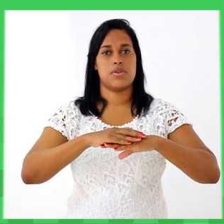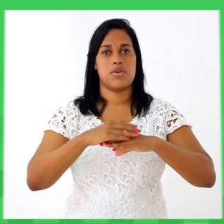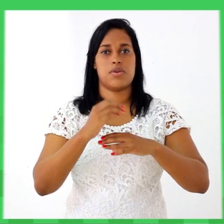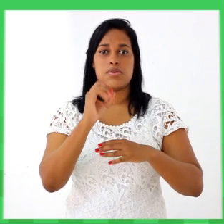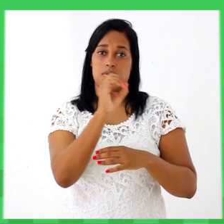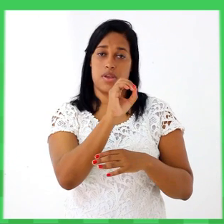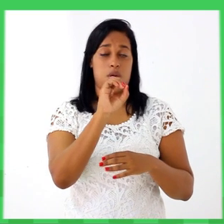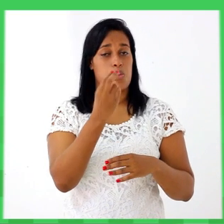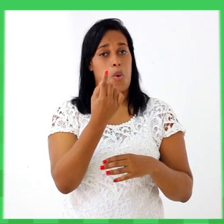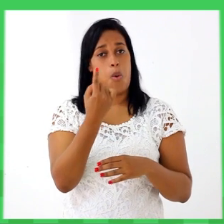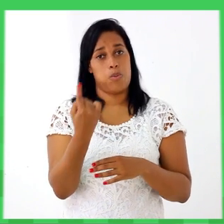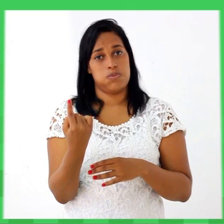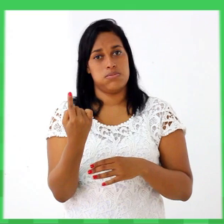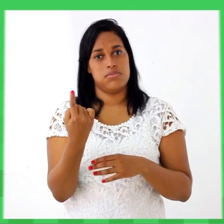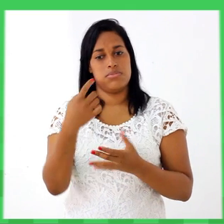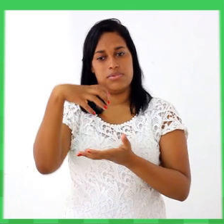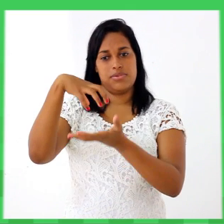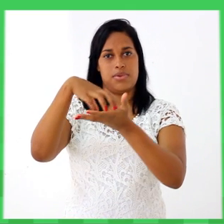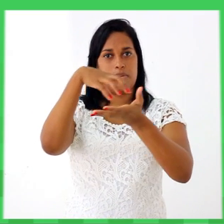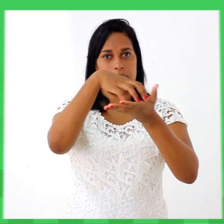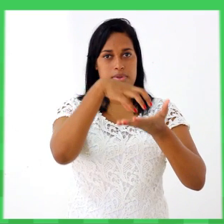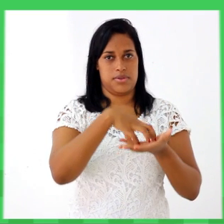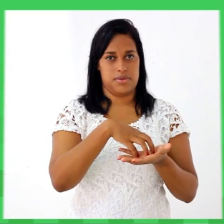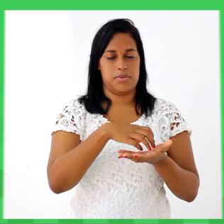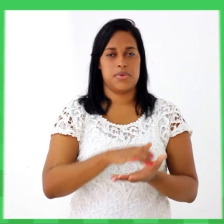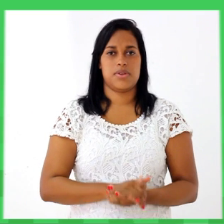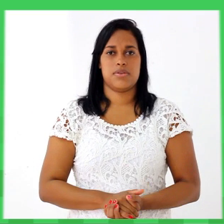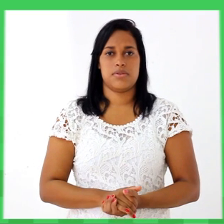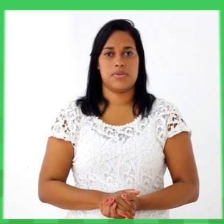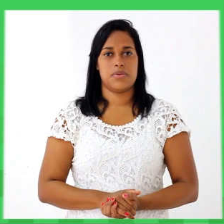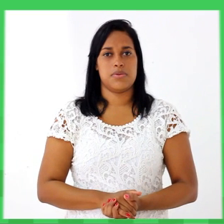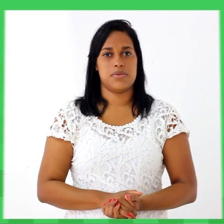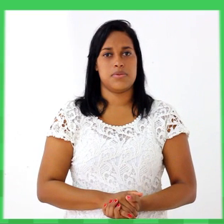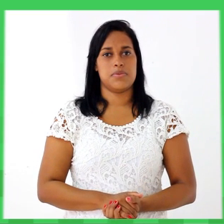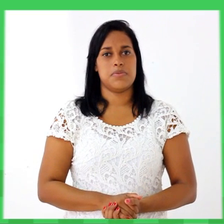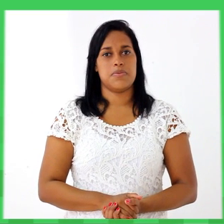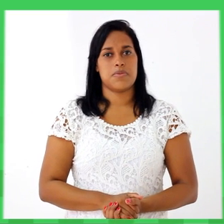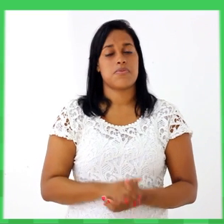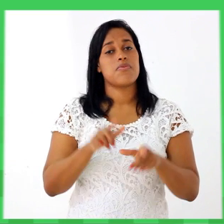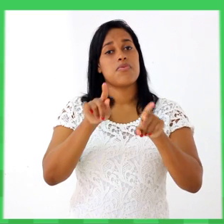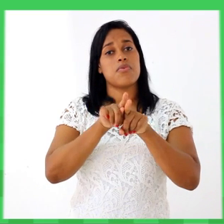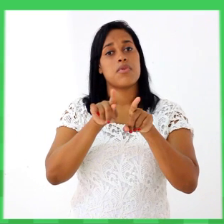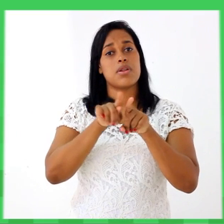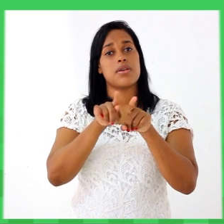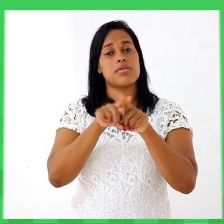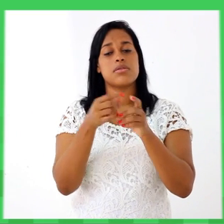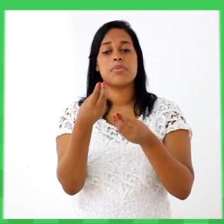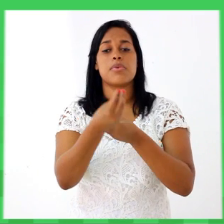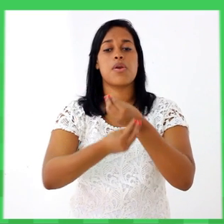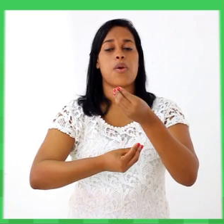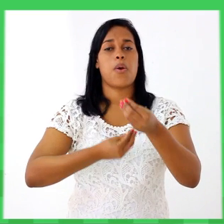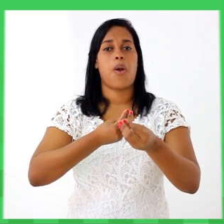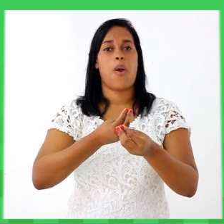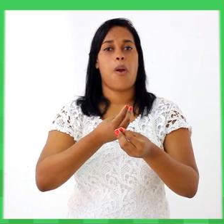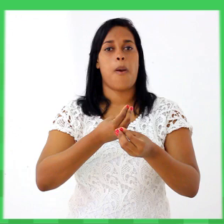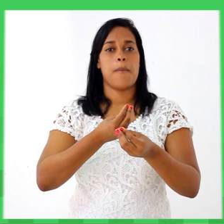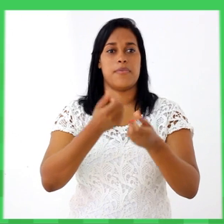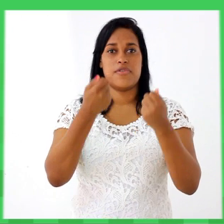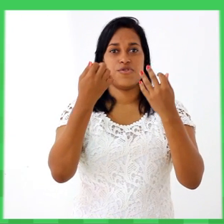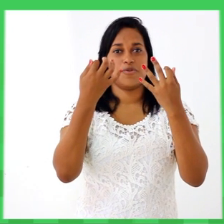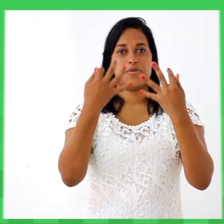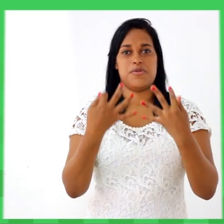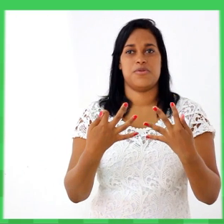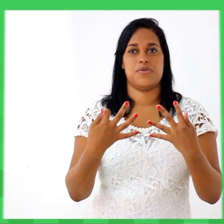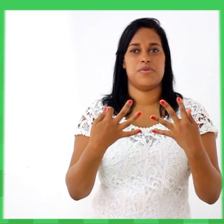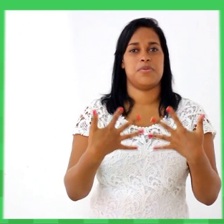ou 1 departamento. Então, no meu sistema, eu tenho essa restrição. E o departamento, aí você vai para o lado do departamento.